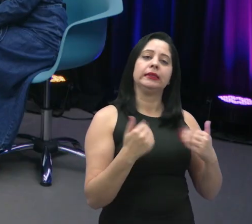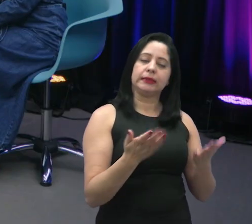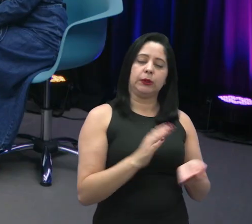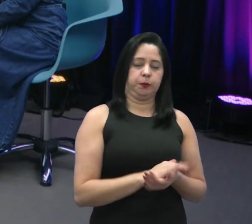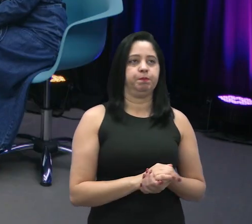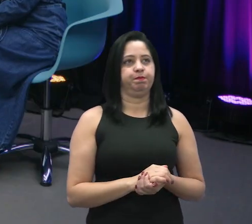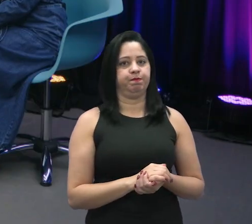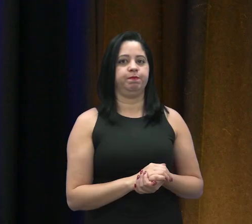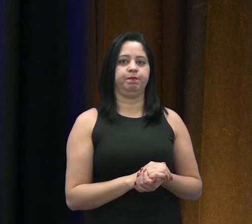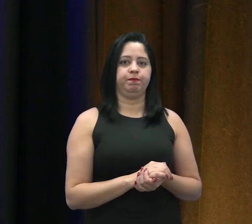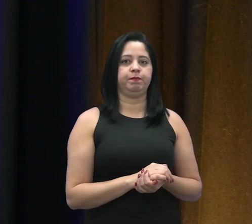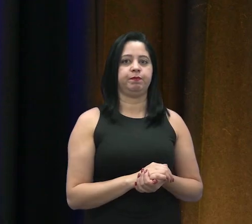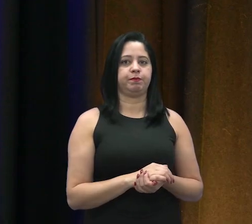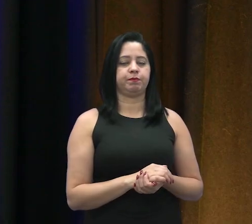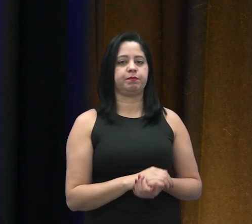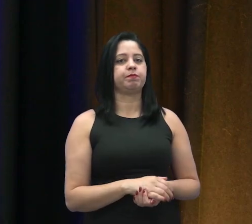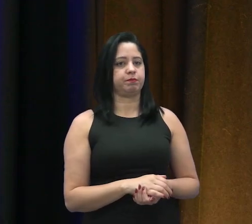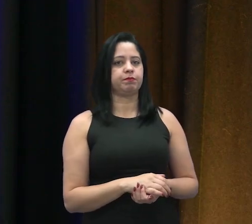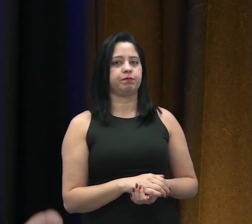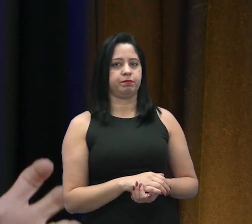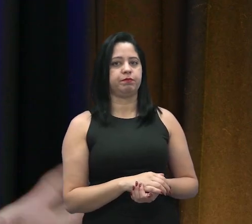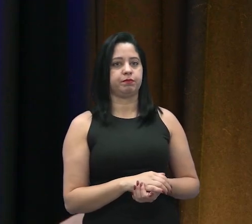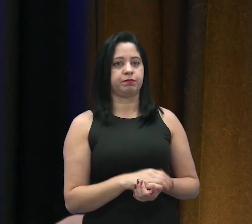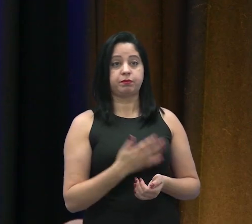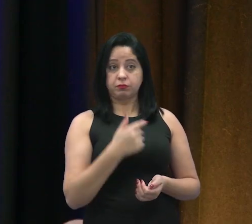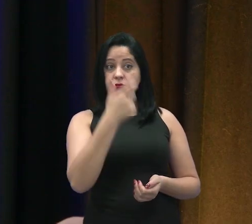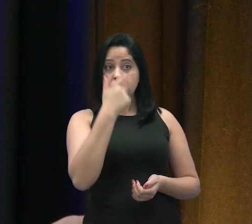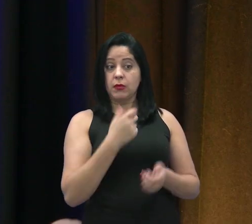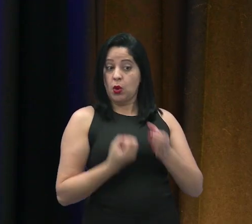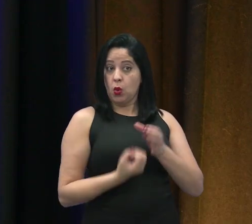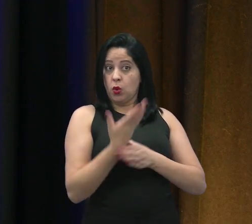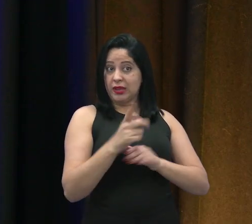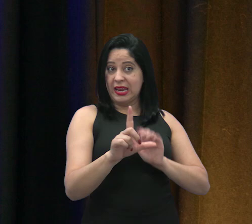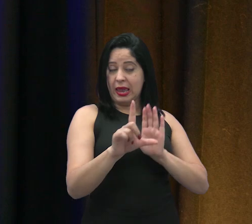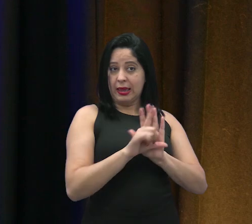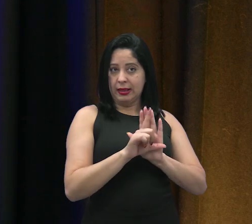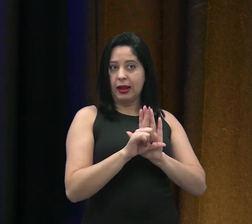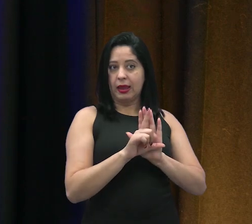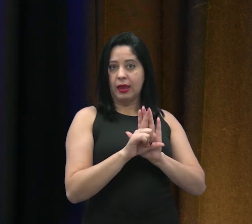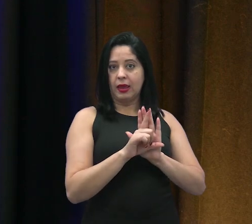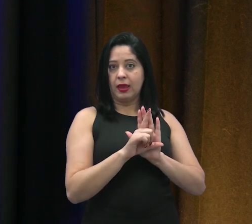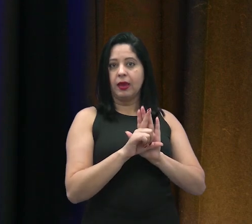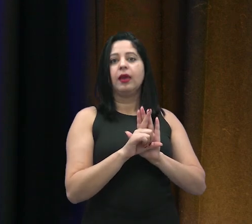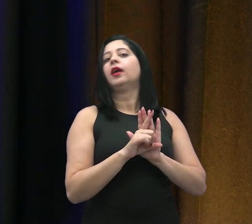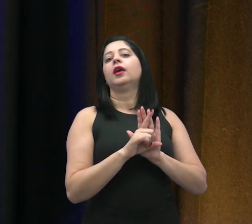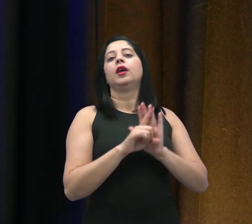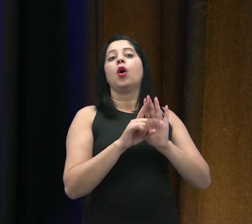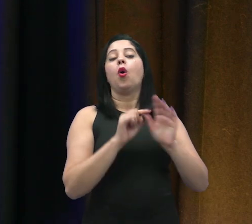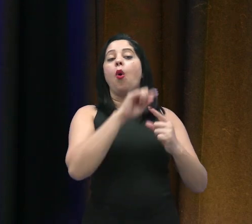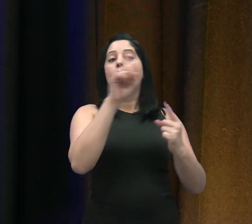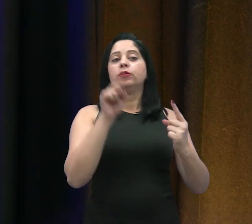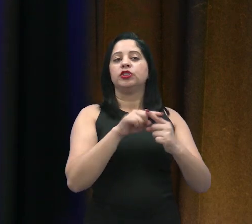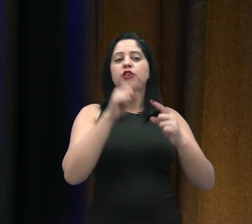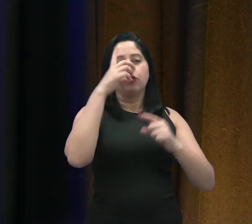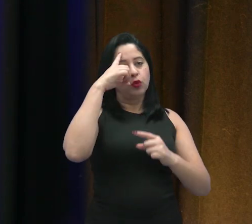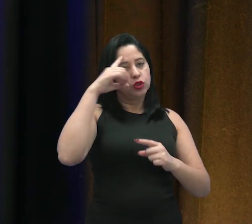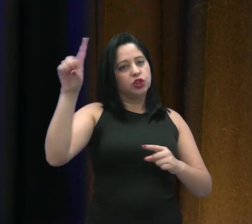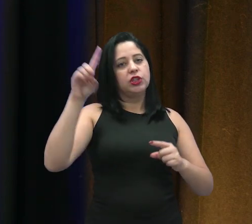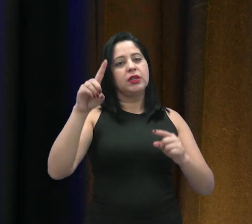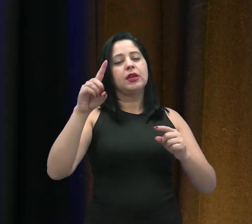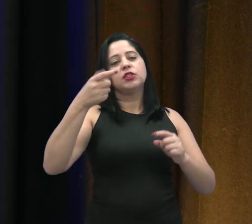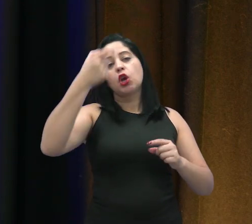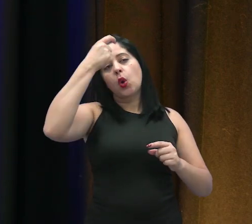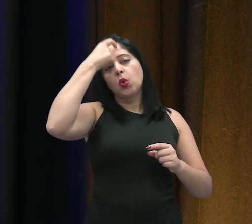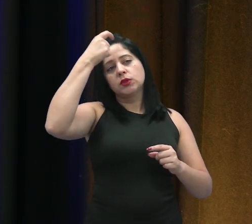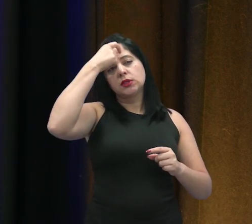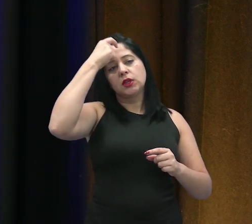do autismo foi quando o meu gabinete, né, uma lei de autoria nossa, trouxe o dia da conscientização do autismo, dia 2 de abril. Eu